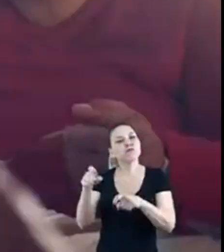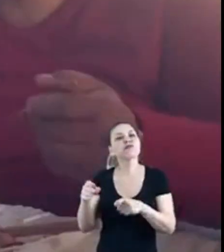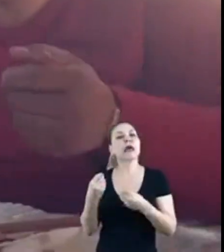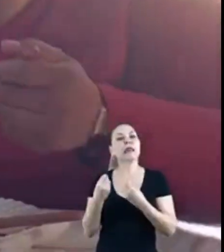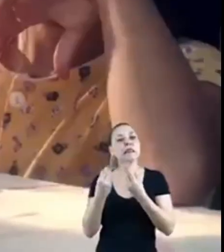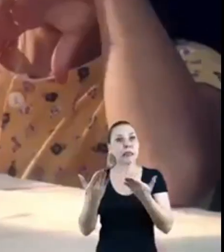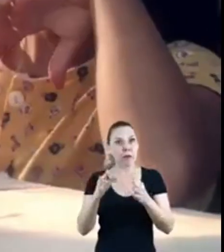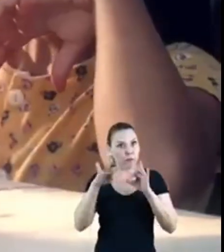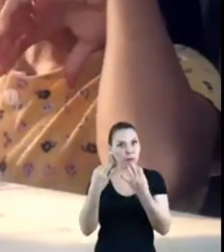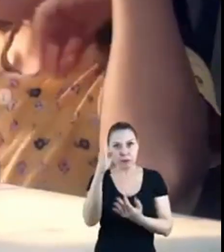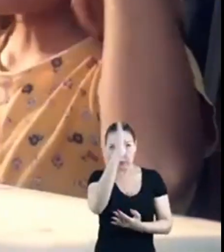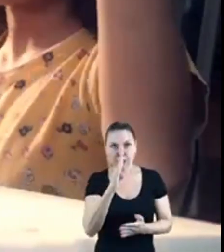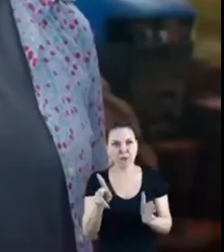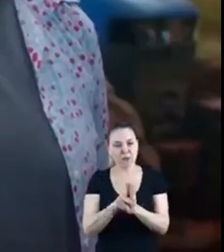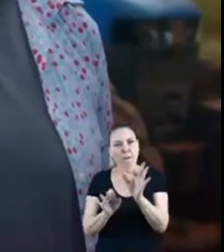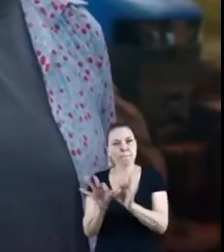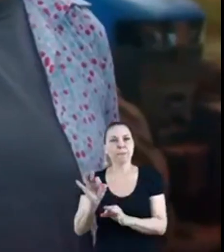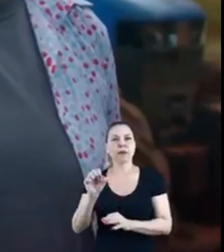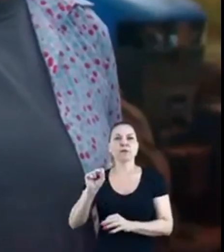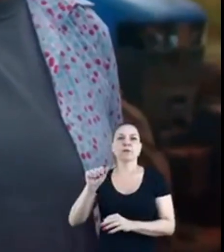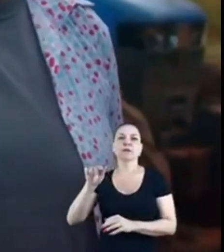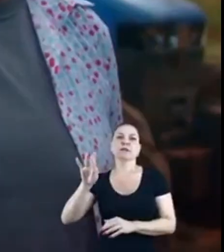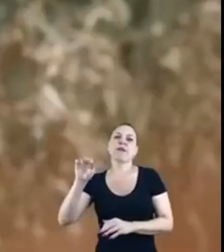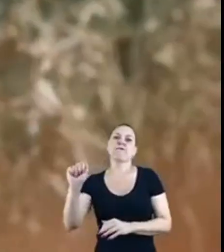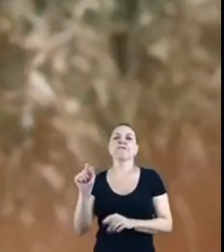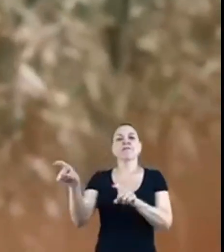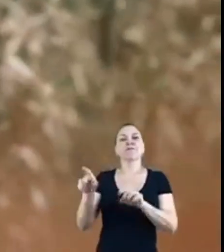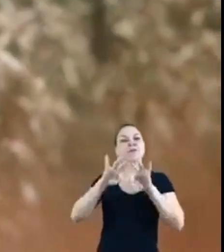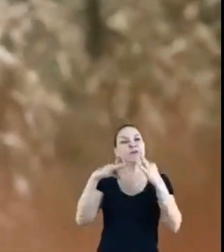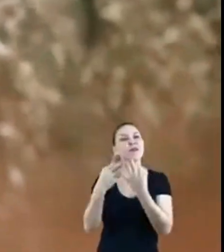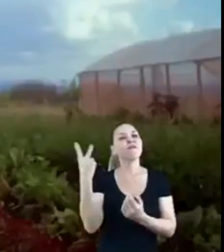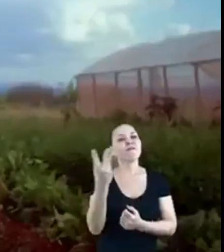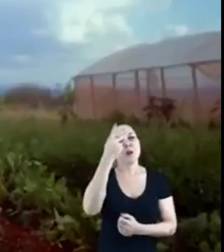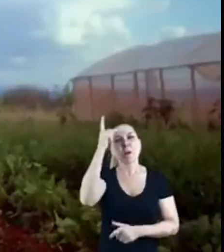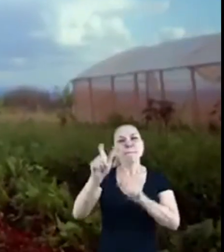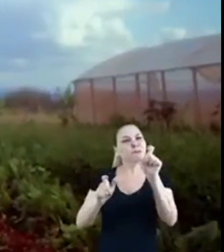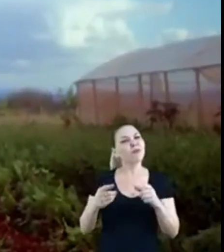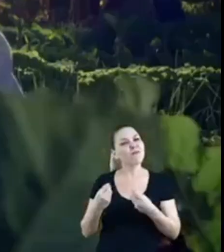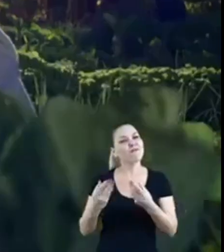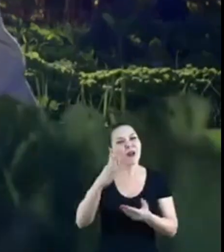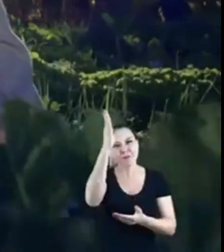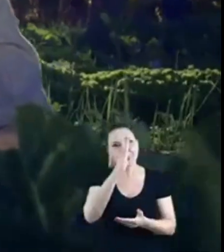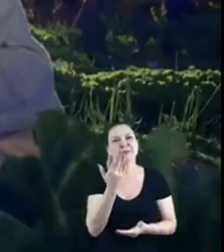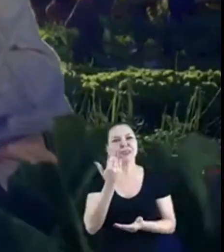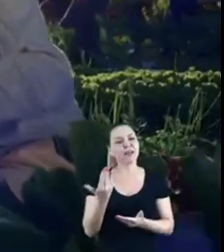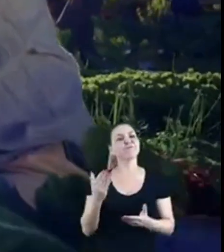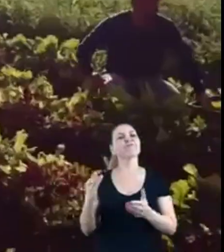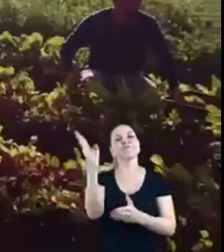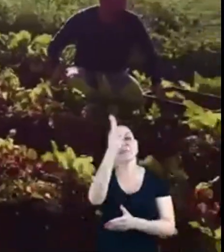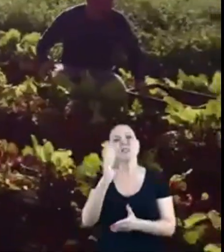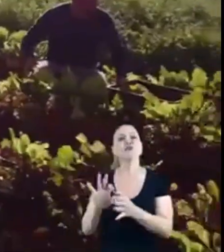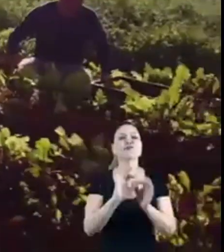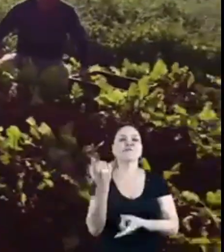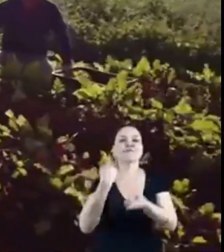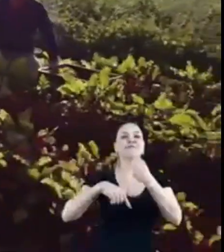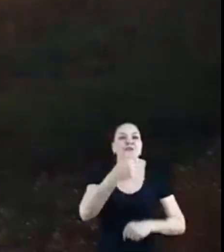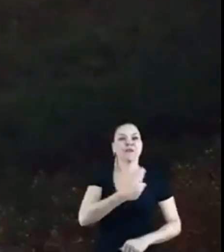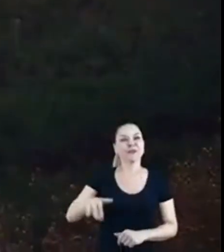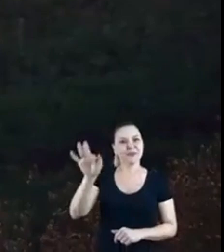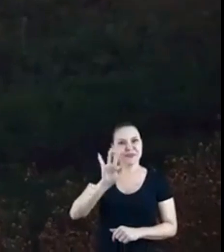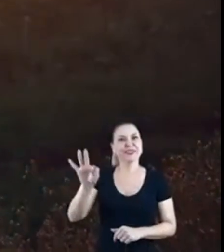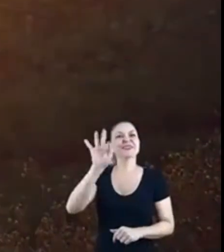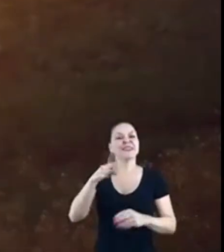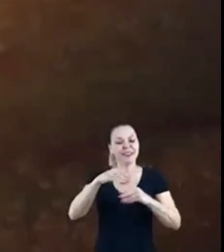famílias brasileiras. Plano Safra da Agricultura Familiar. Mais valor para quem alimenta o Brasil. Brasil, União e Reconstrução. Governo